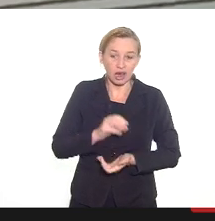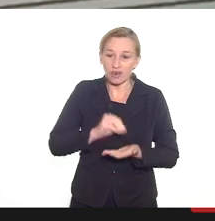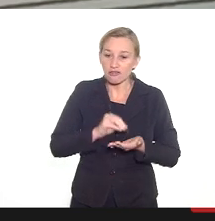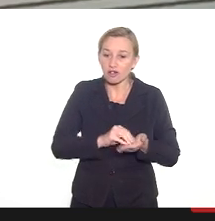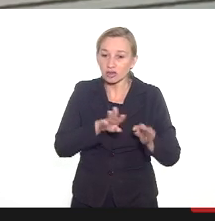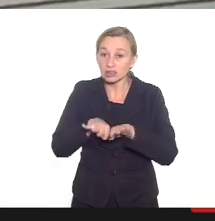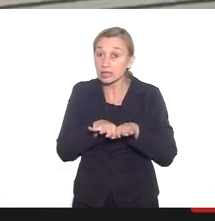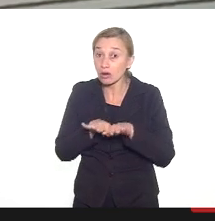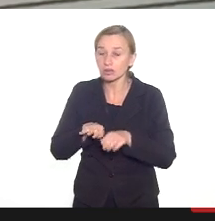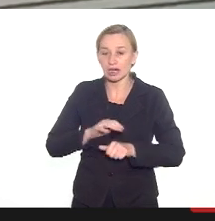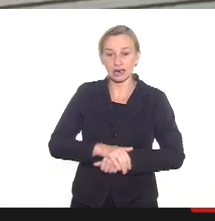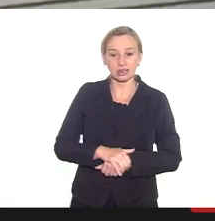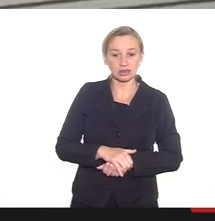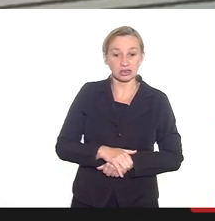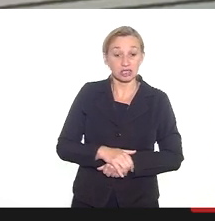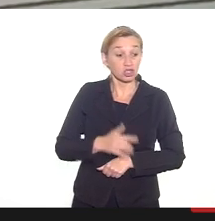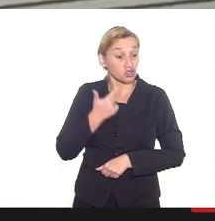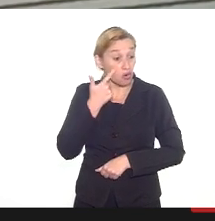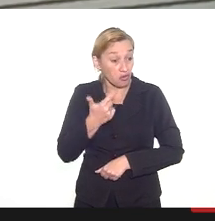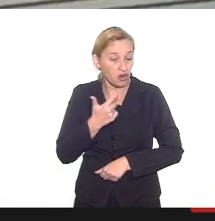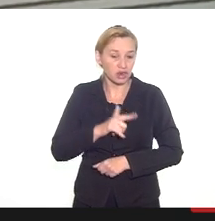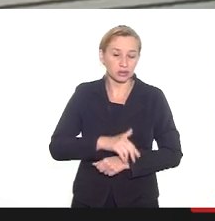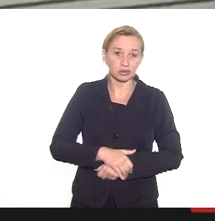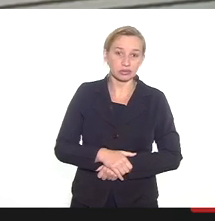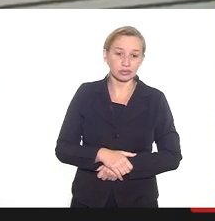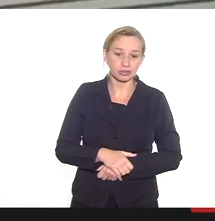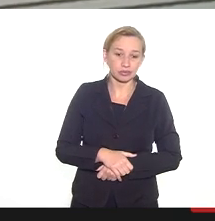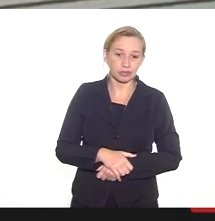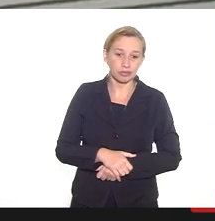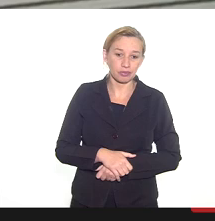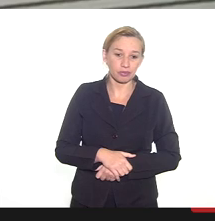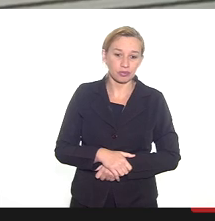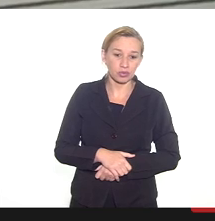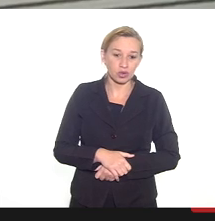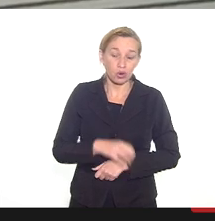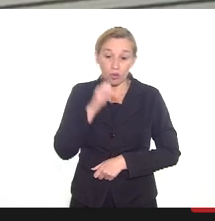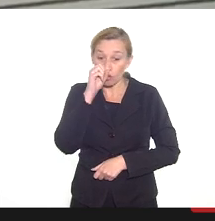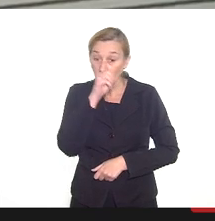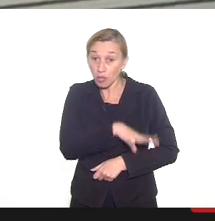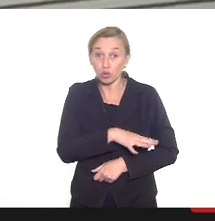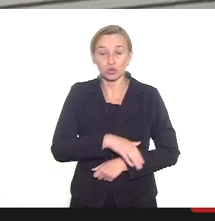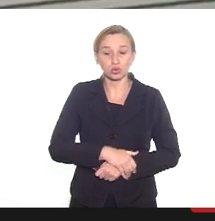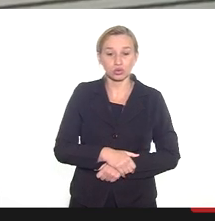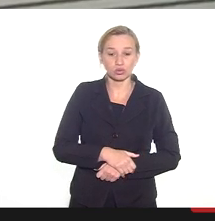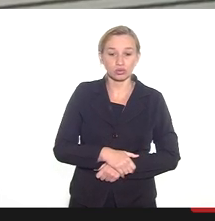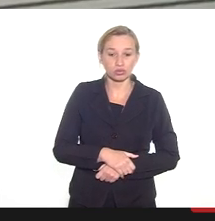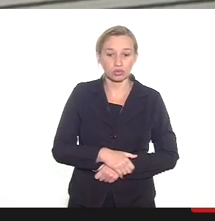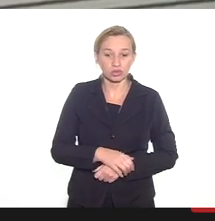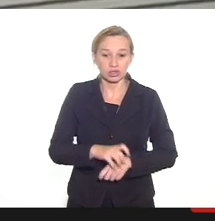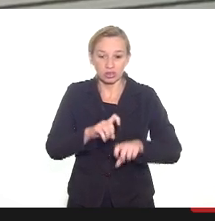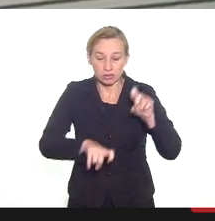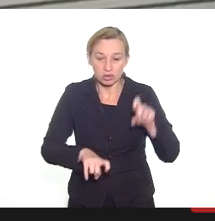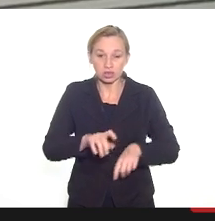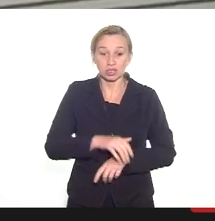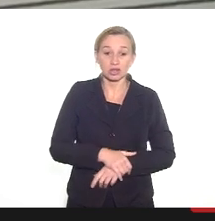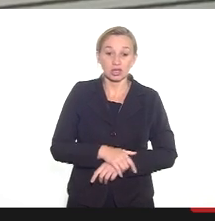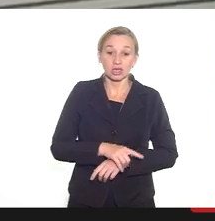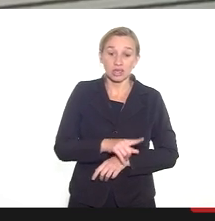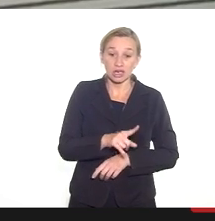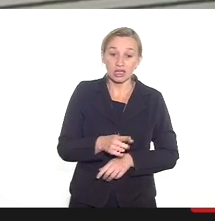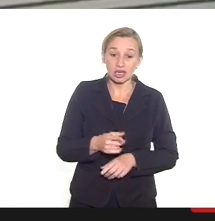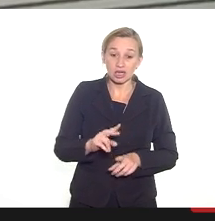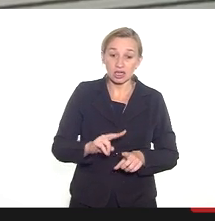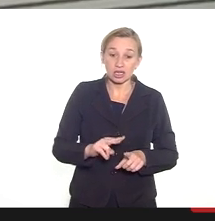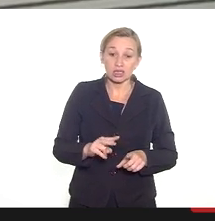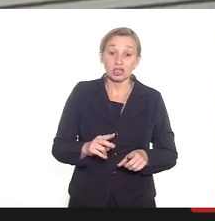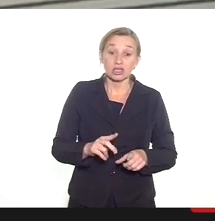desigualdade acontecer, em que eles estão presenciando o abuso, a agressão, e aquilo acaba sendo reproduzido